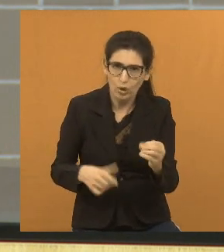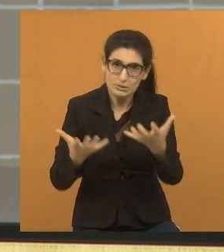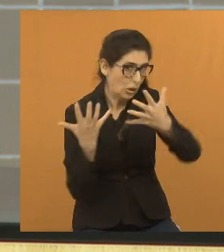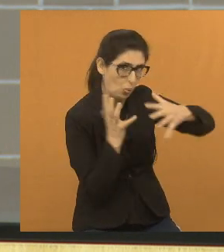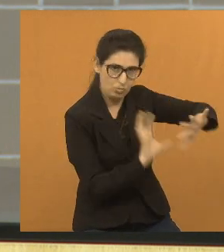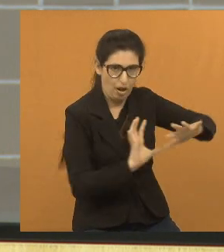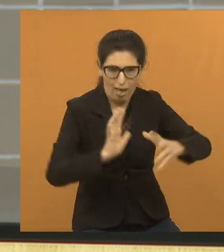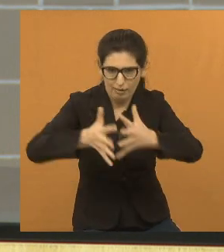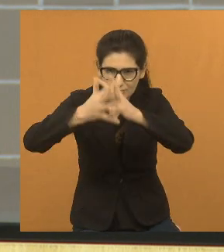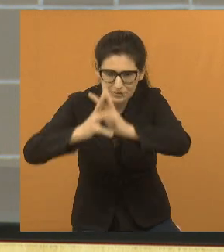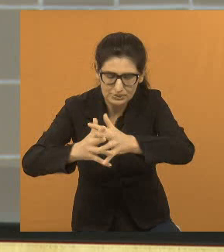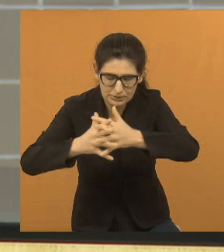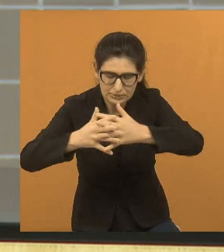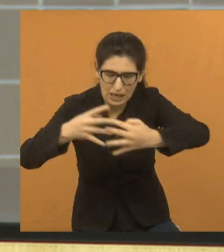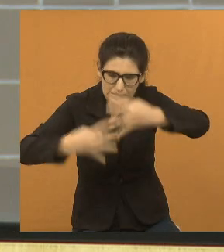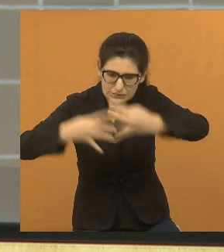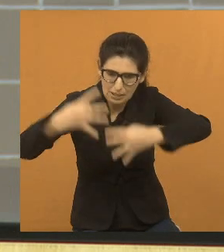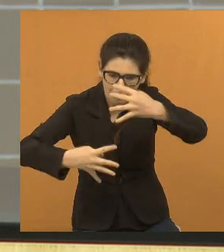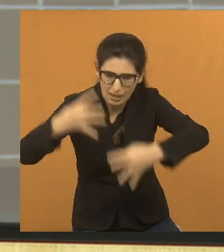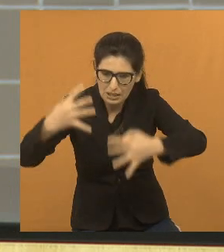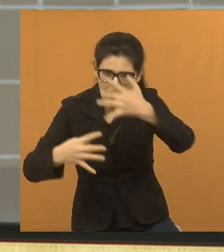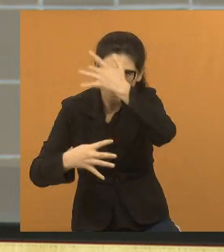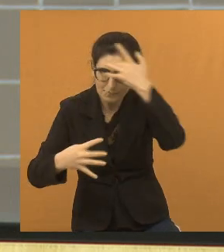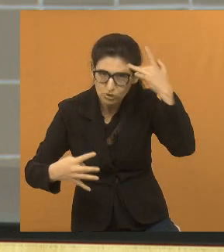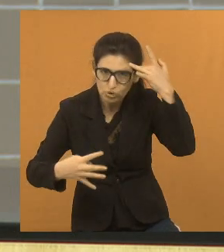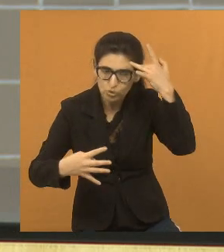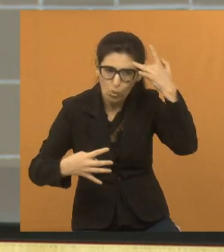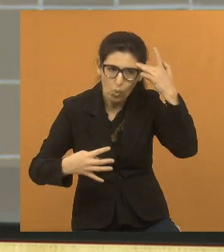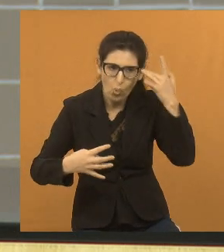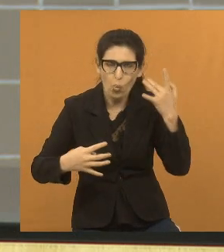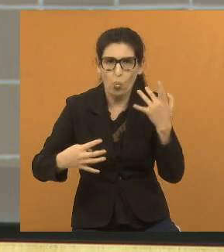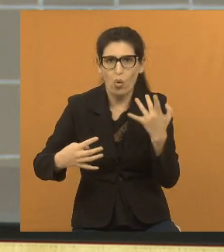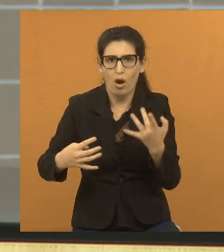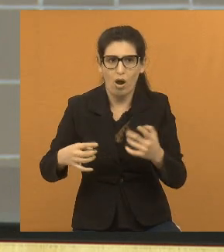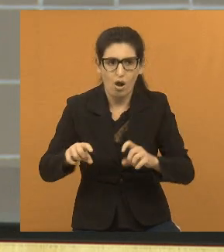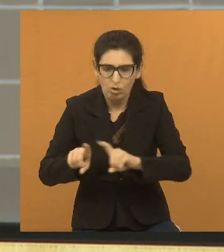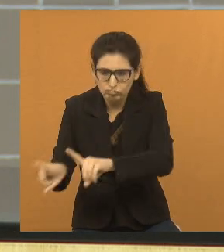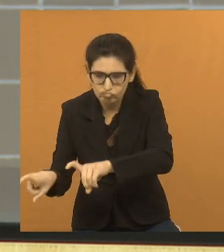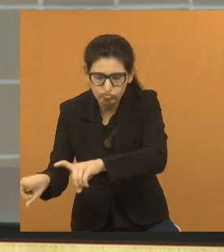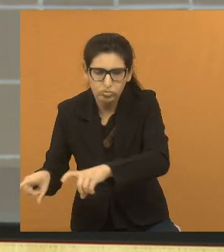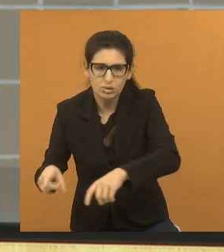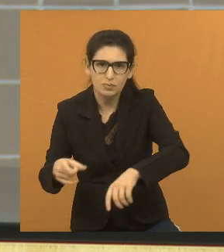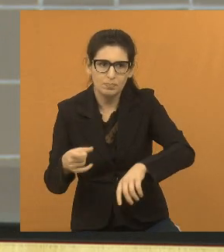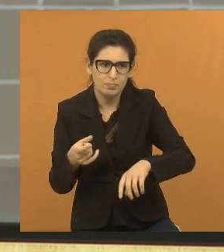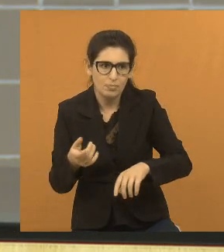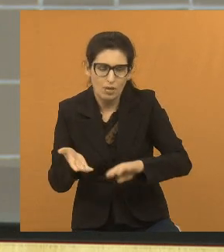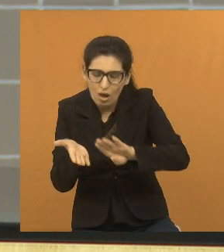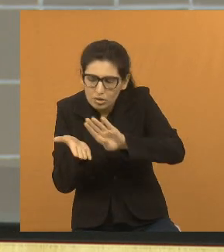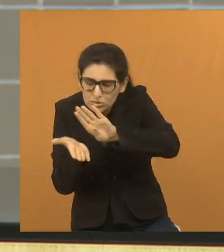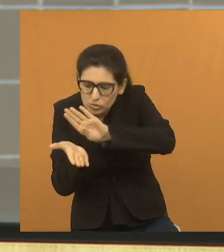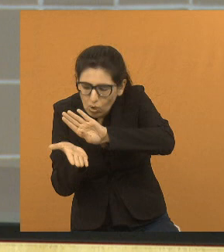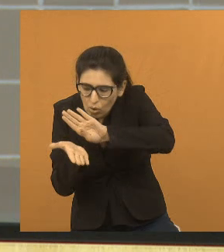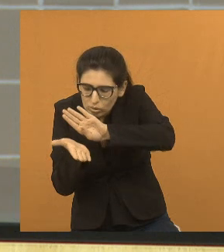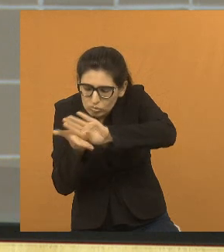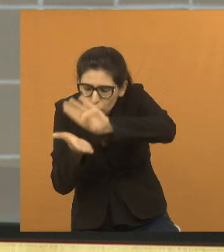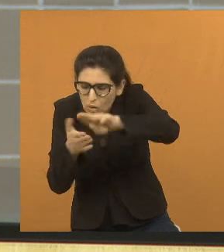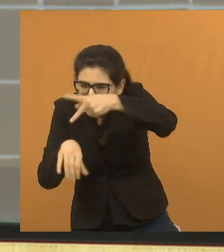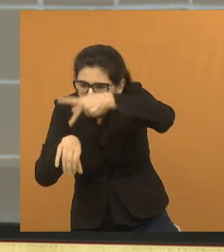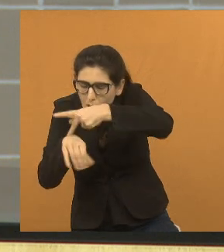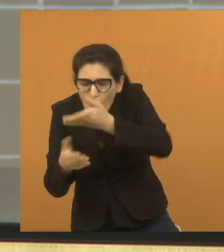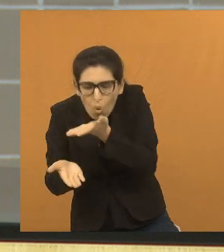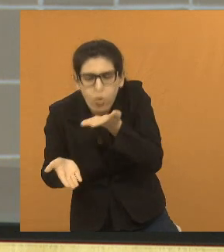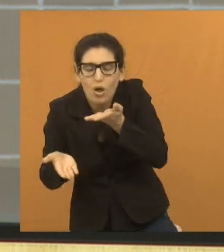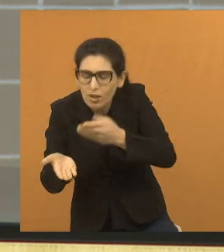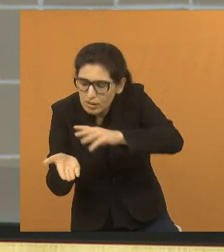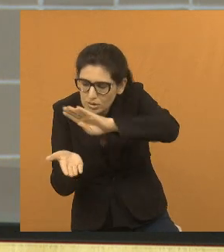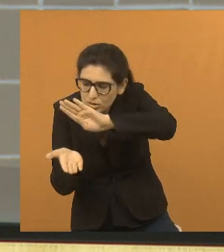modo a garantir que não haja conflitos em relação a tanto à mineração quanto à ocupação. A gente está chegando a uma